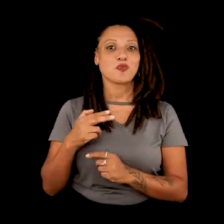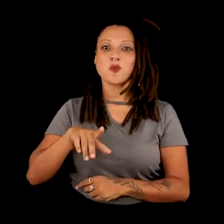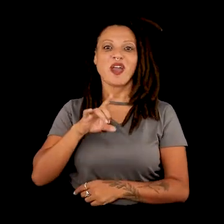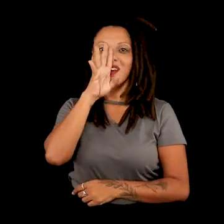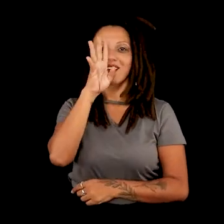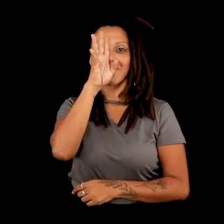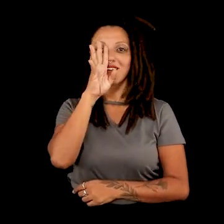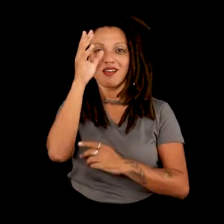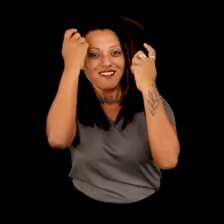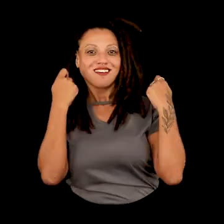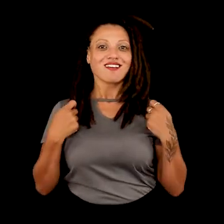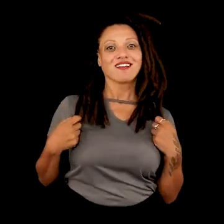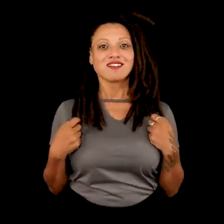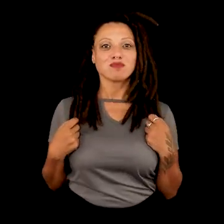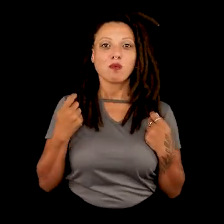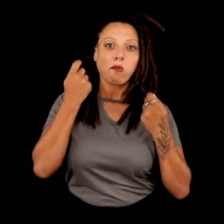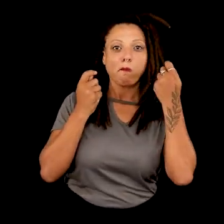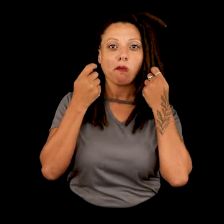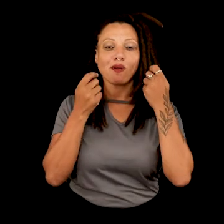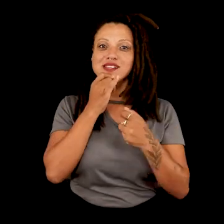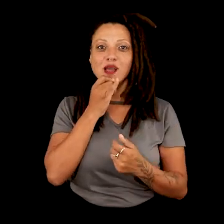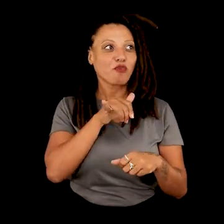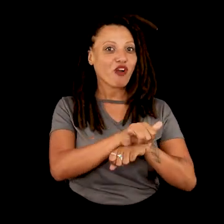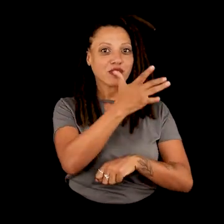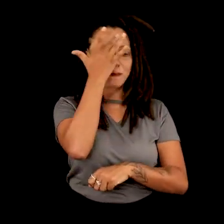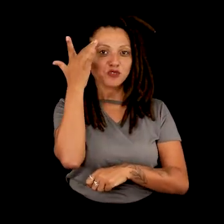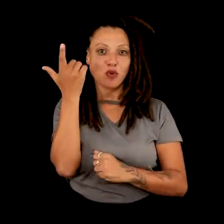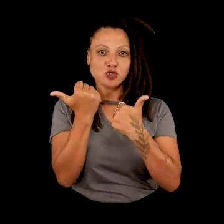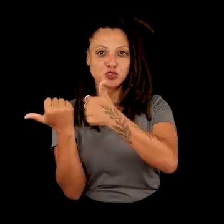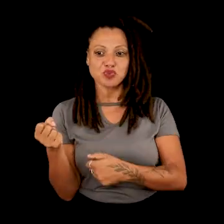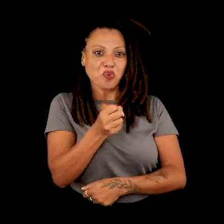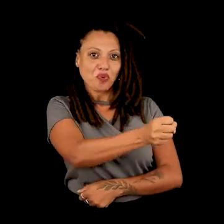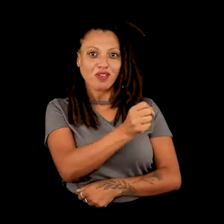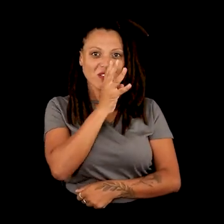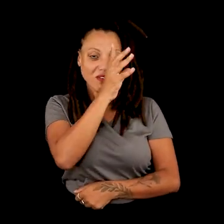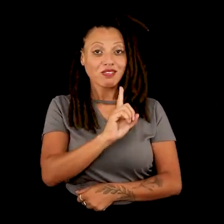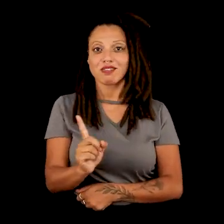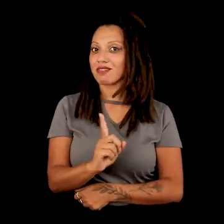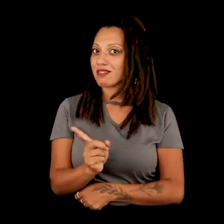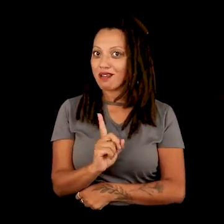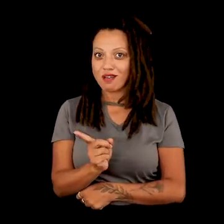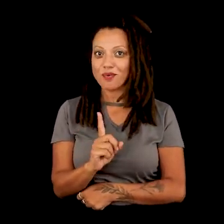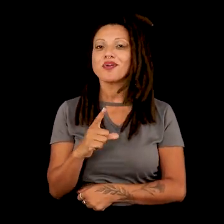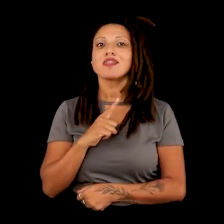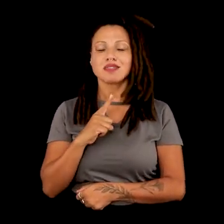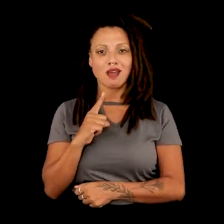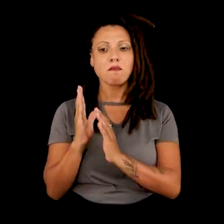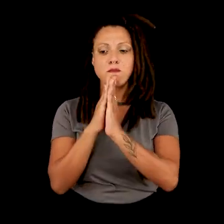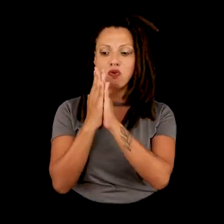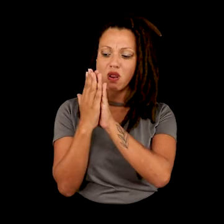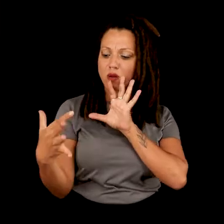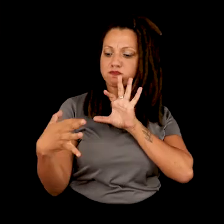entrar embaixo daquele boneco. Faltou o boneco, quem vai carregar? Vem tu, carrega o boneco. Não é assim. Tem uma relação ali espiritual com aquela porra